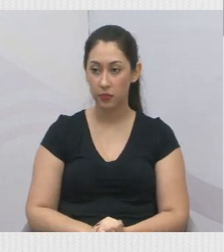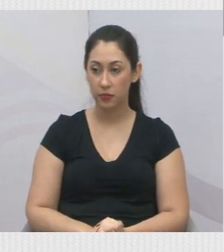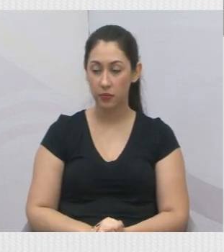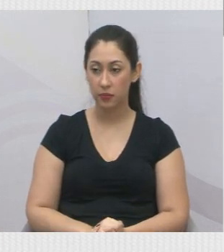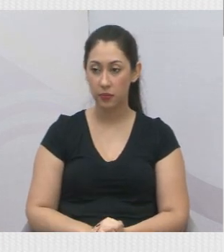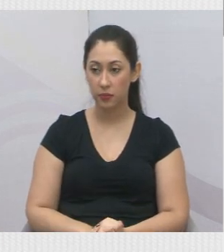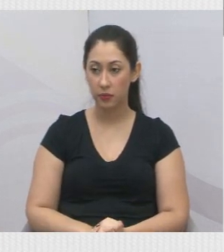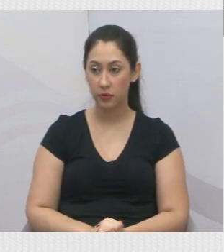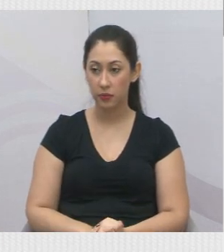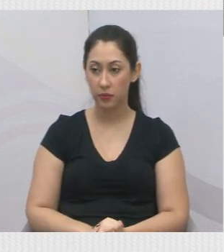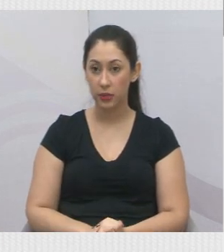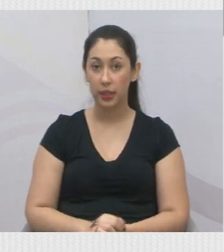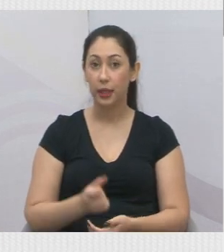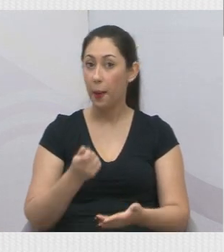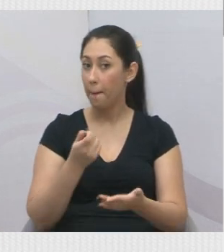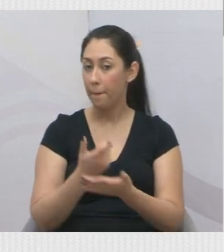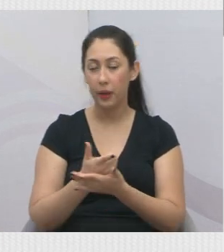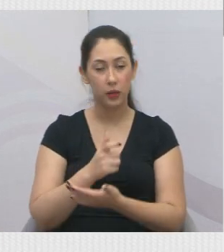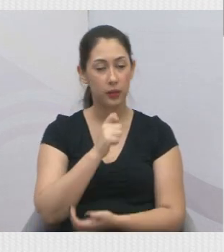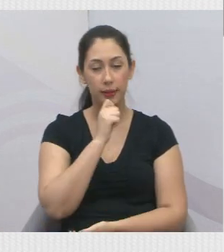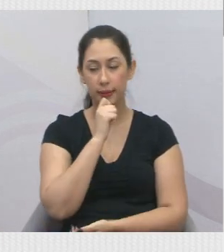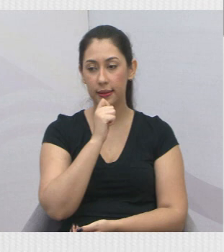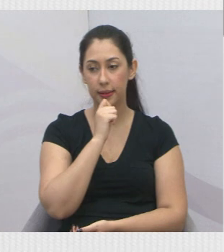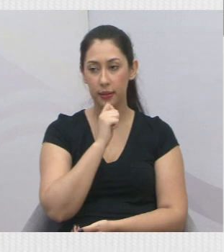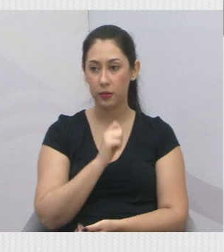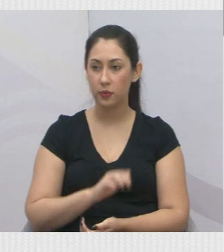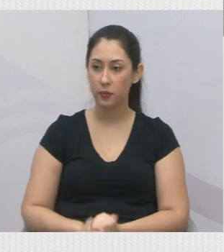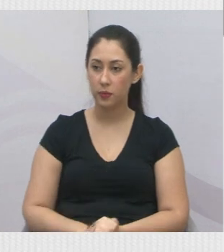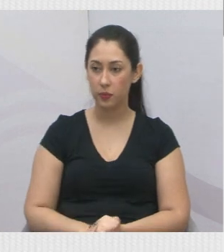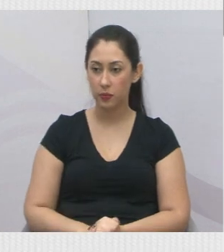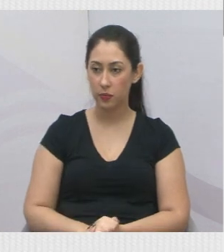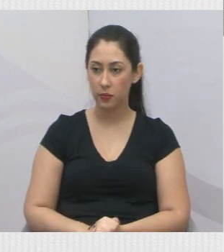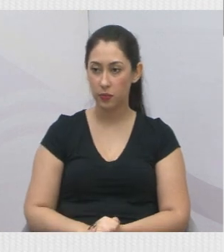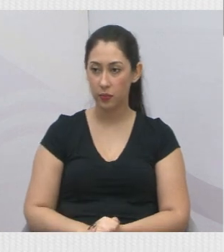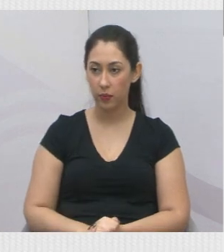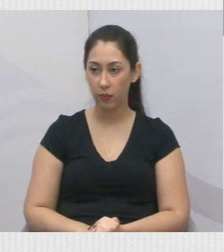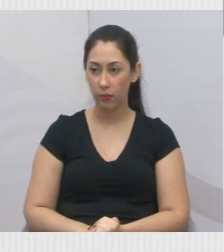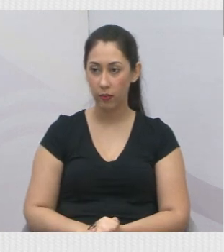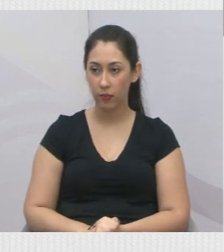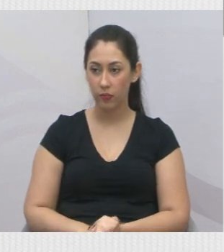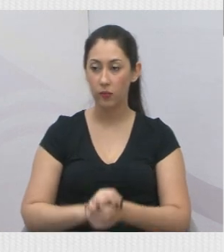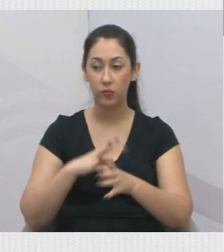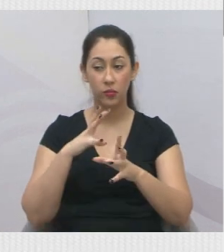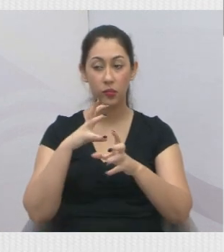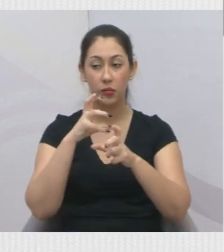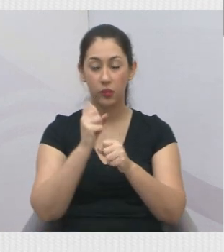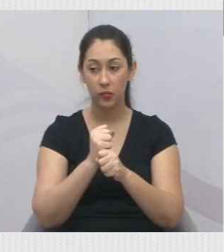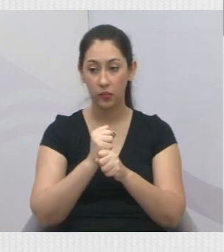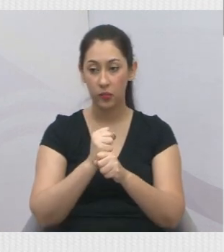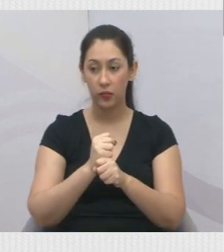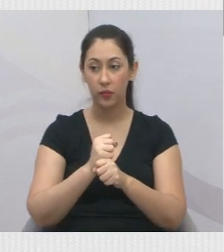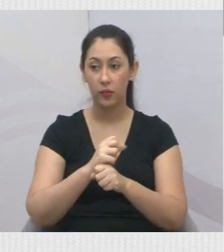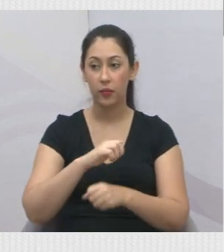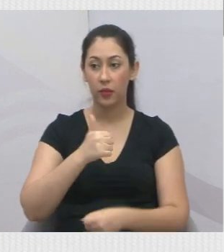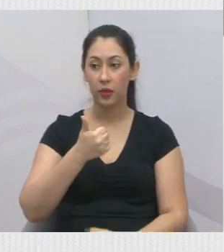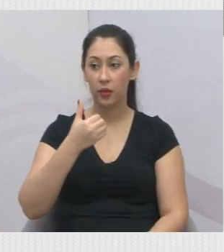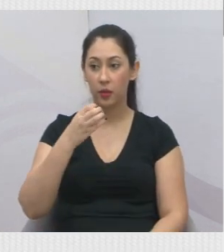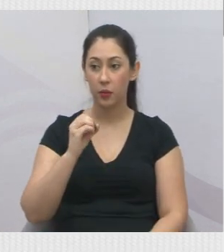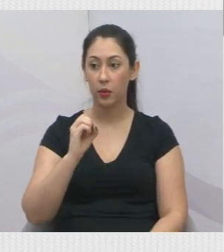R$ 98.174.576 de empenhos não processados para este ano 2022, tendo um montante de